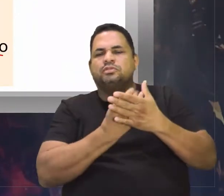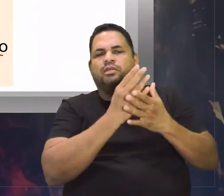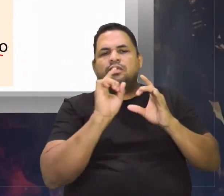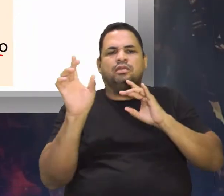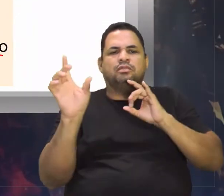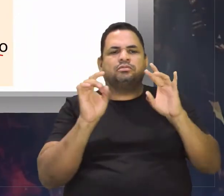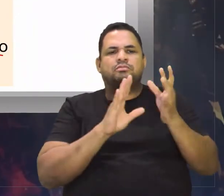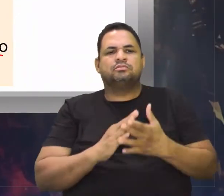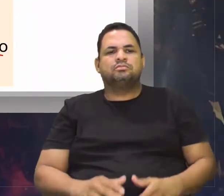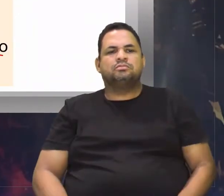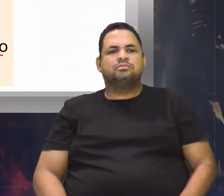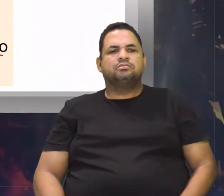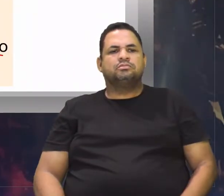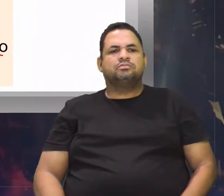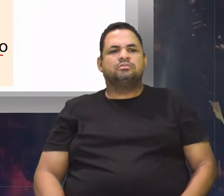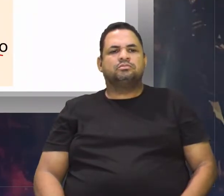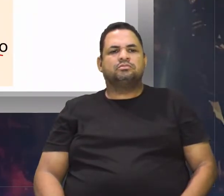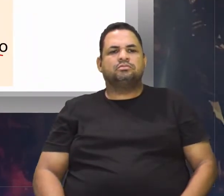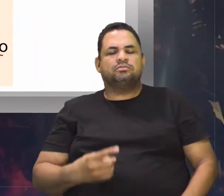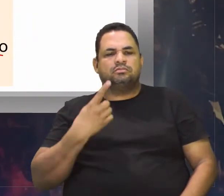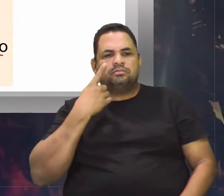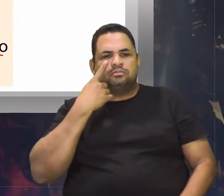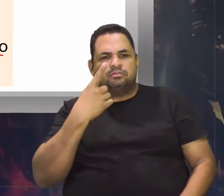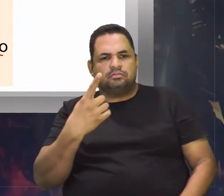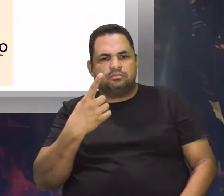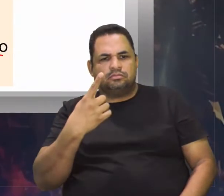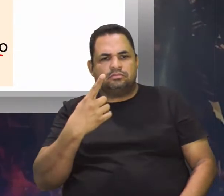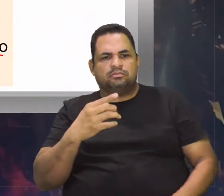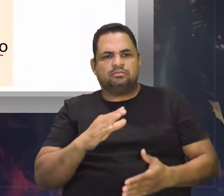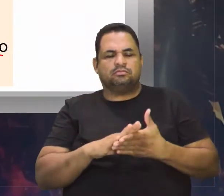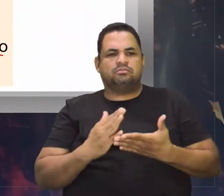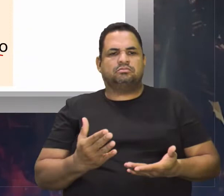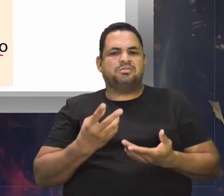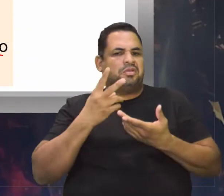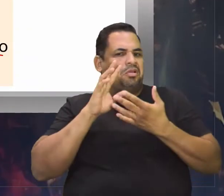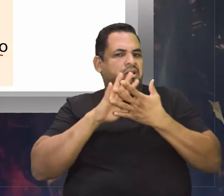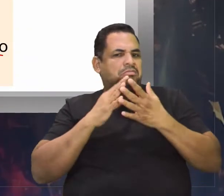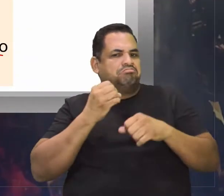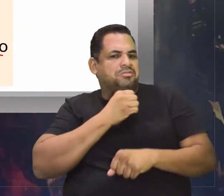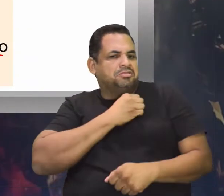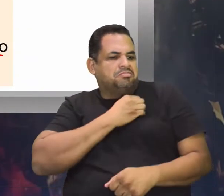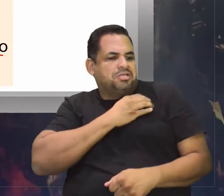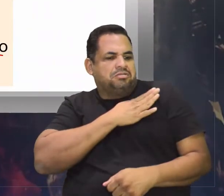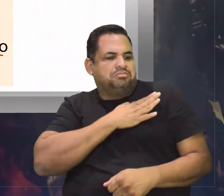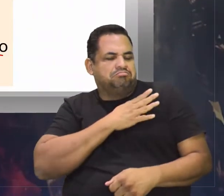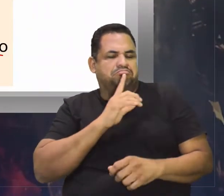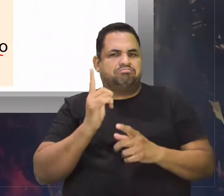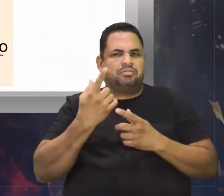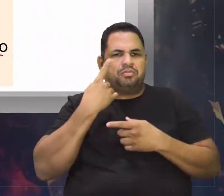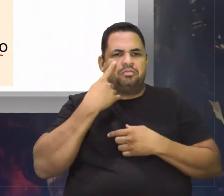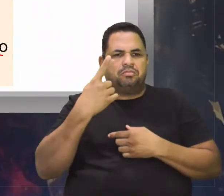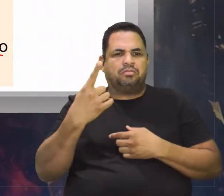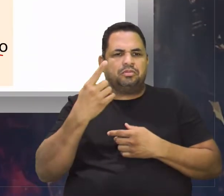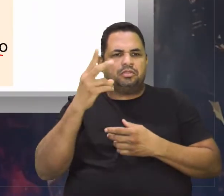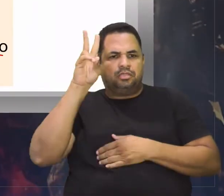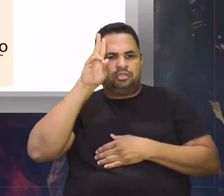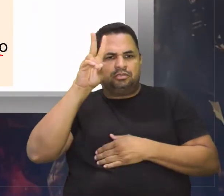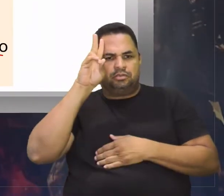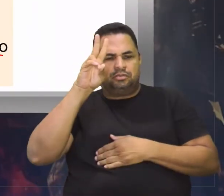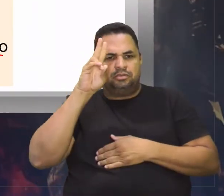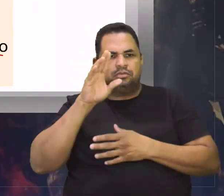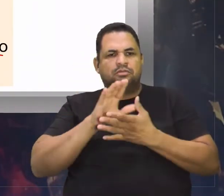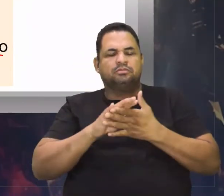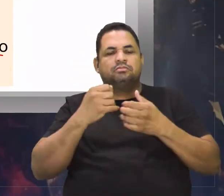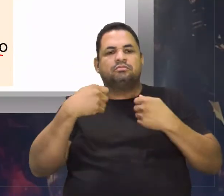uma surge, de um olhar sem um olhar preconceituoso, de um olhar histórico. E